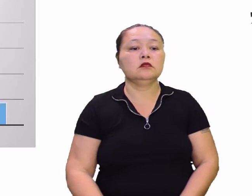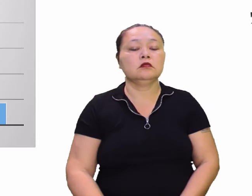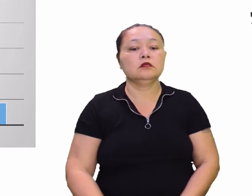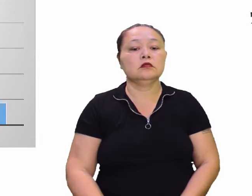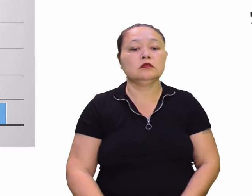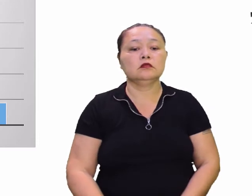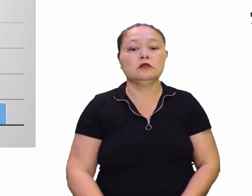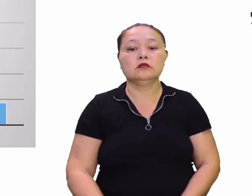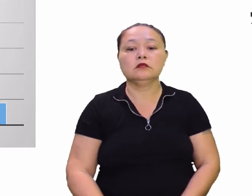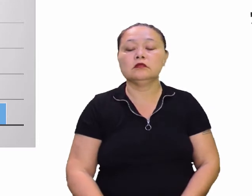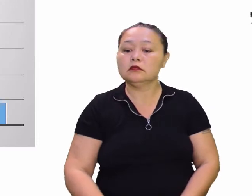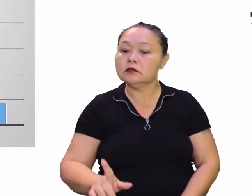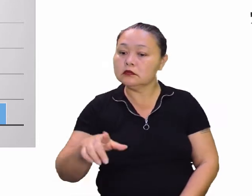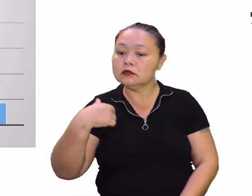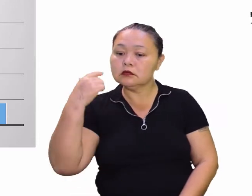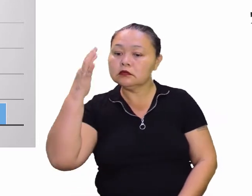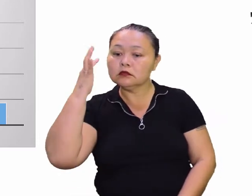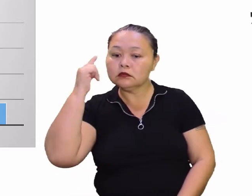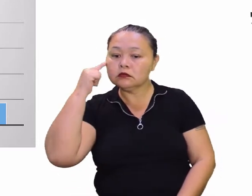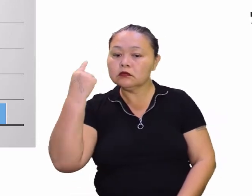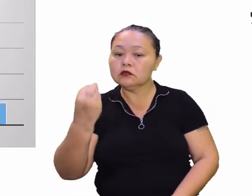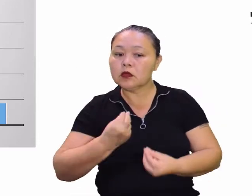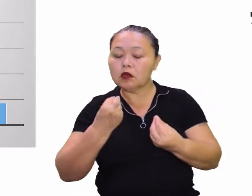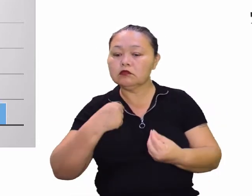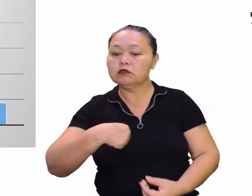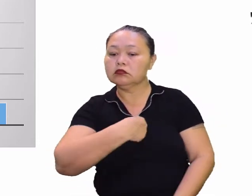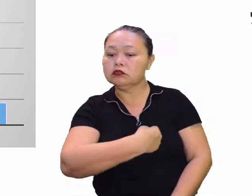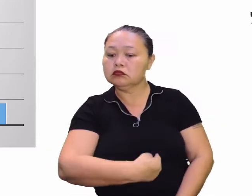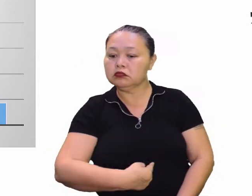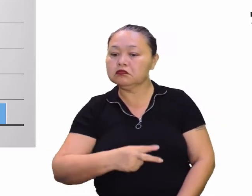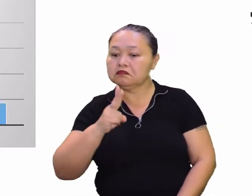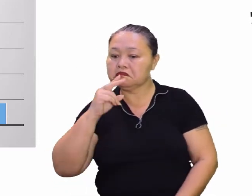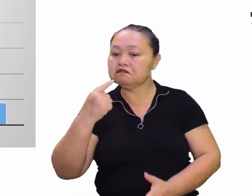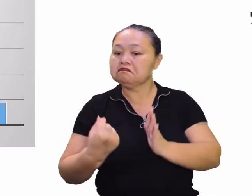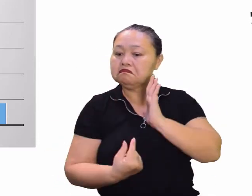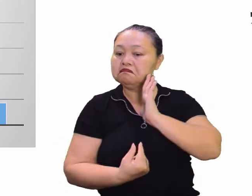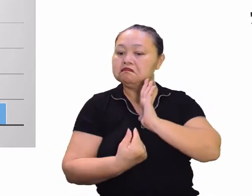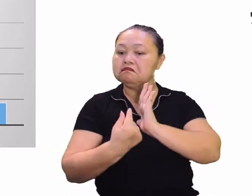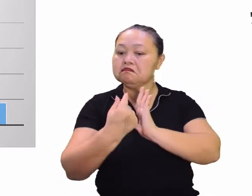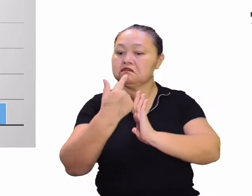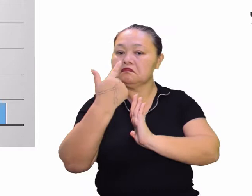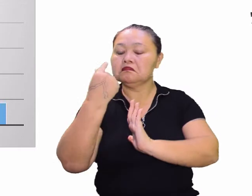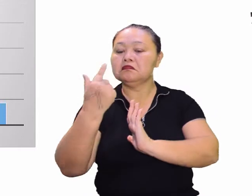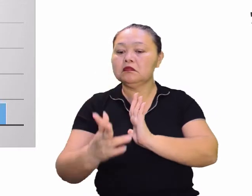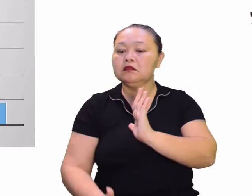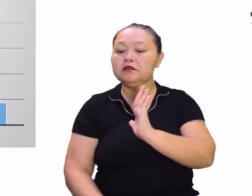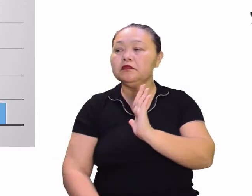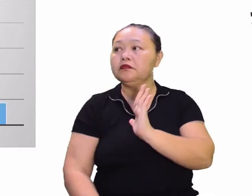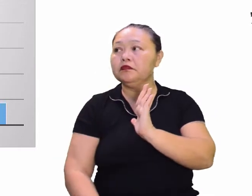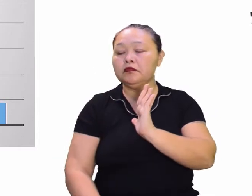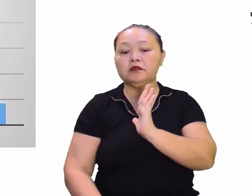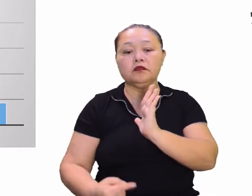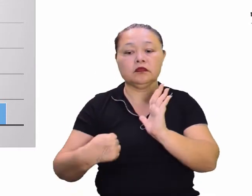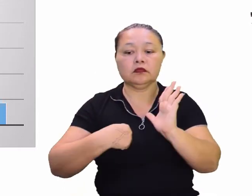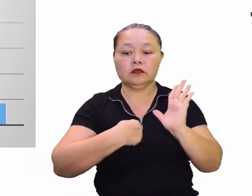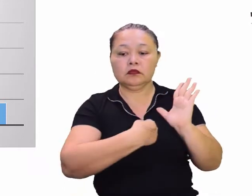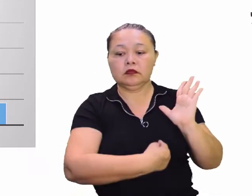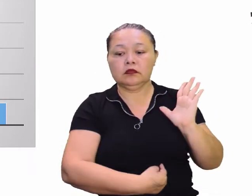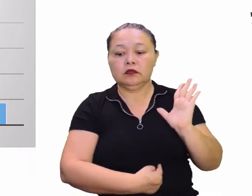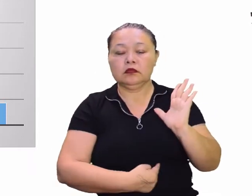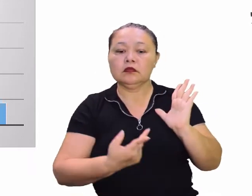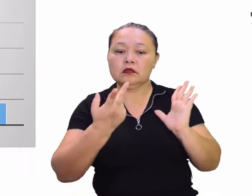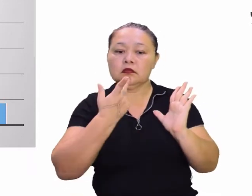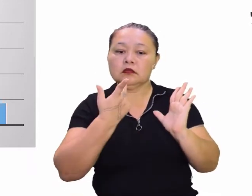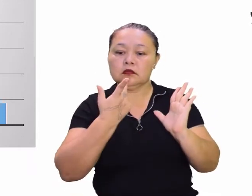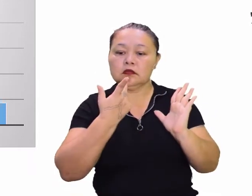E aí, não é para a gente refletir sobre a força da China? Com certeza. Pode falar. E a China, a gente